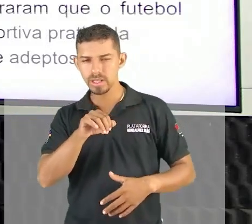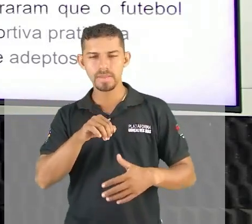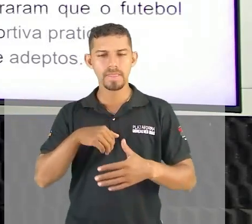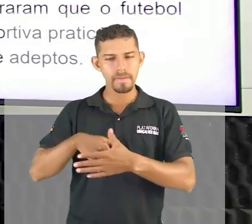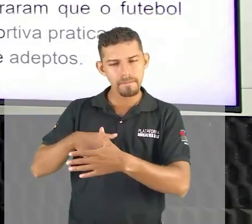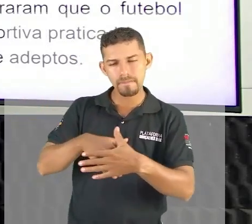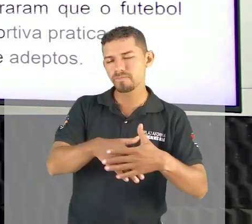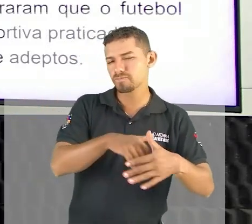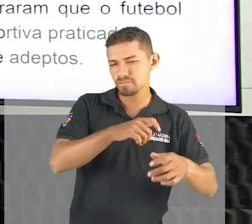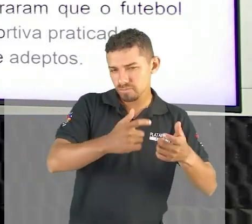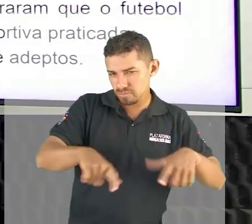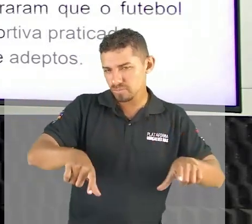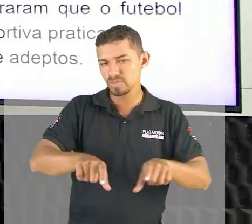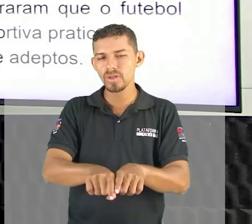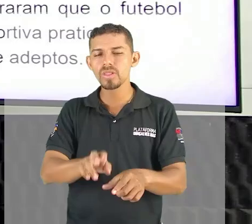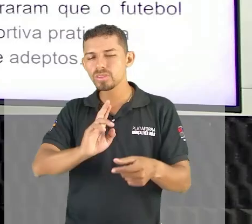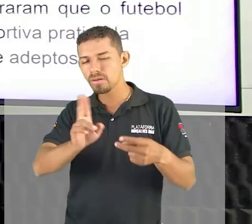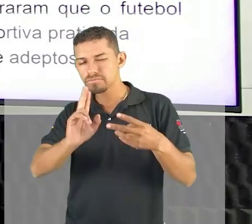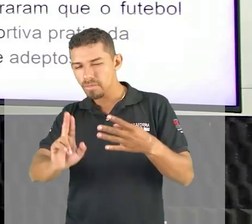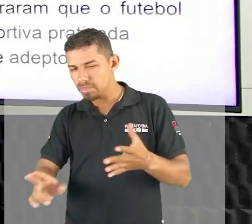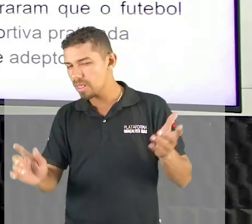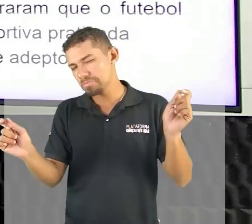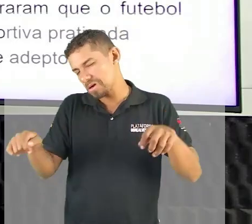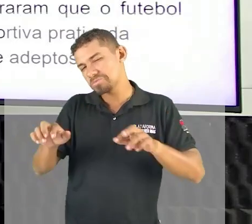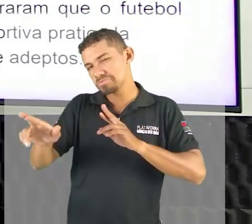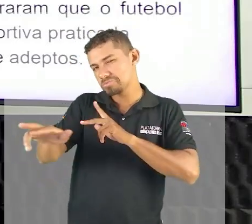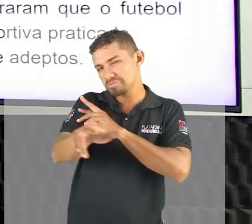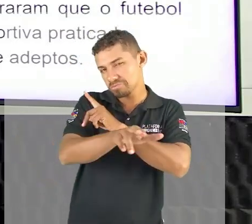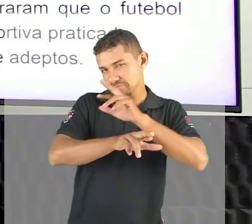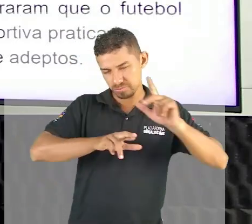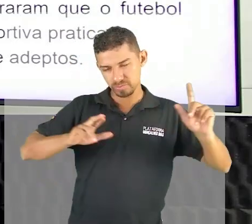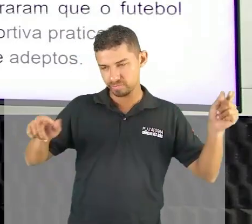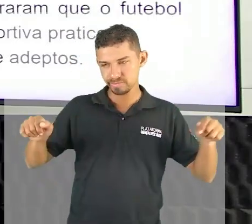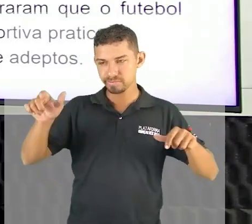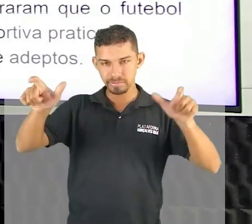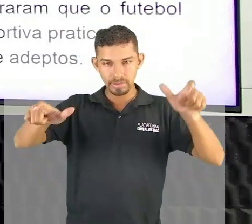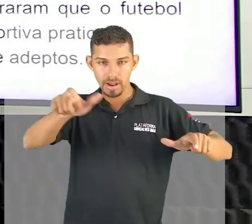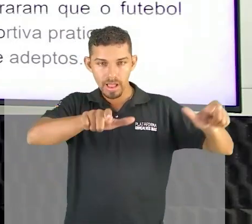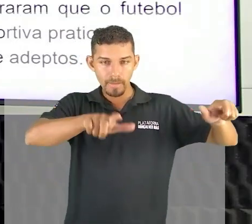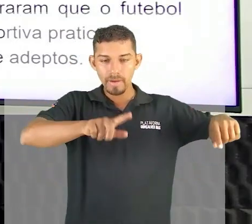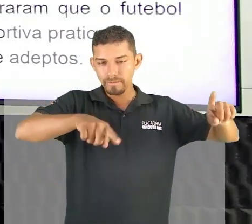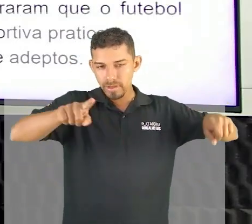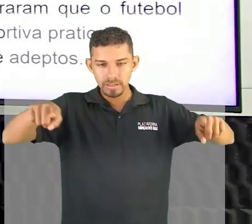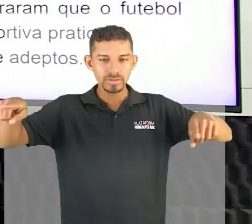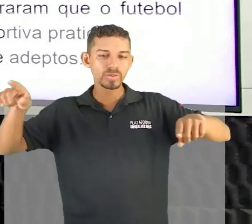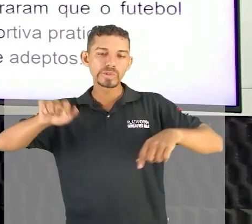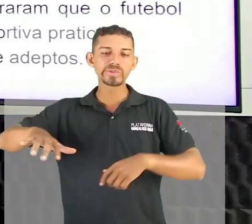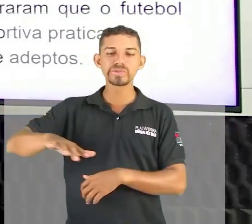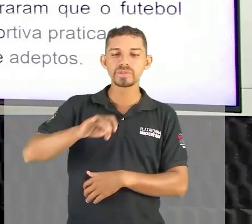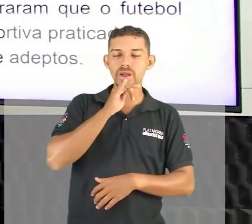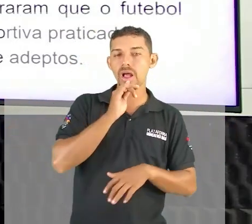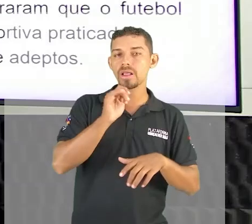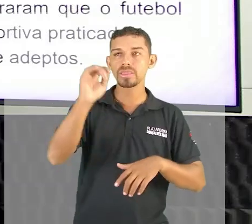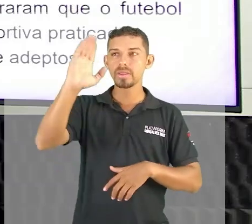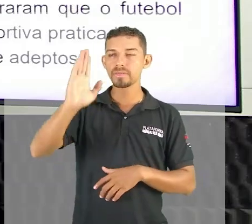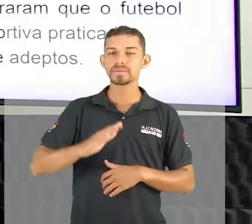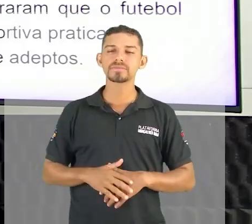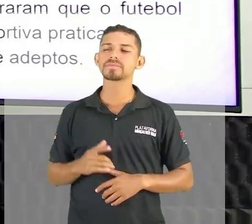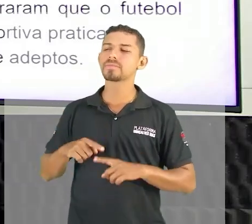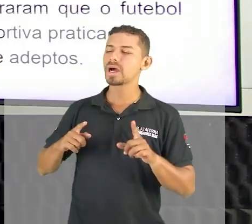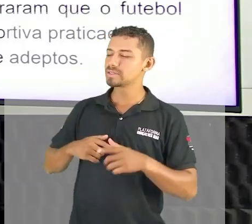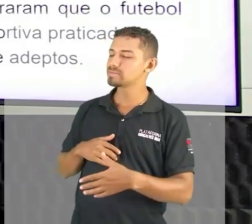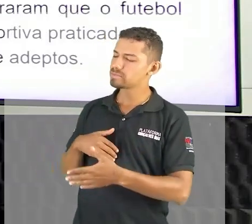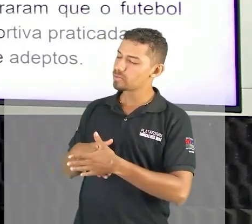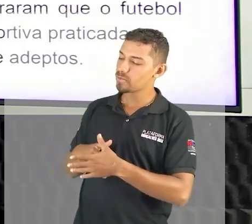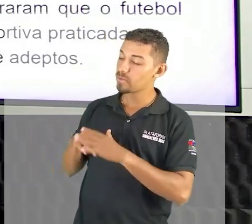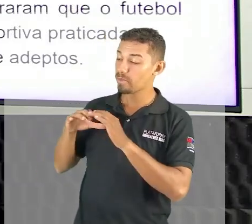rachão os nomes podem ser diferentes e em cada pedaço do Brasil mas bater uma bolinha